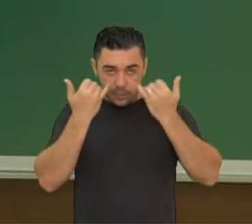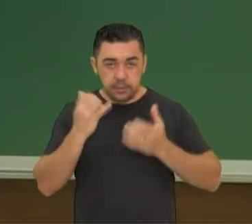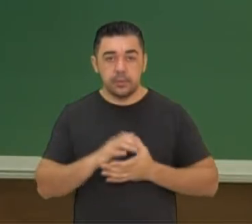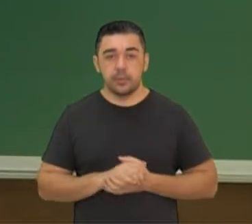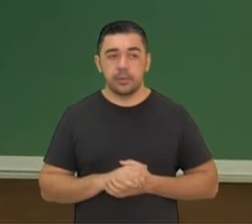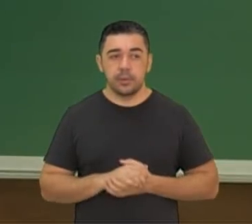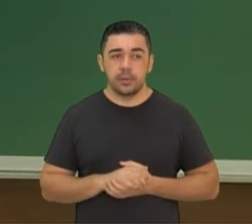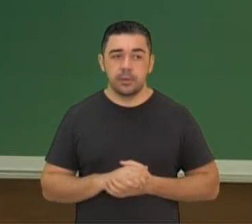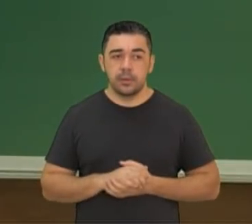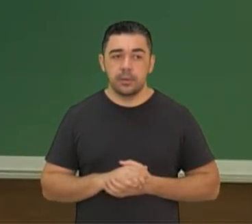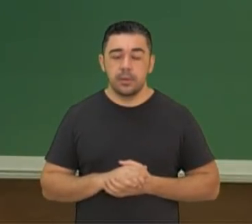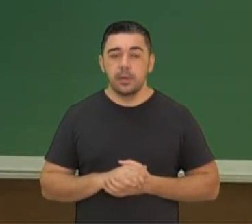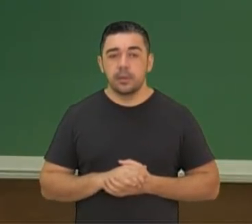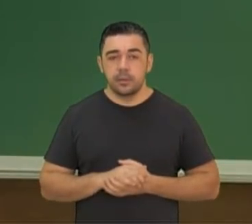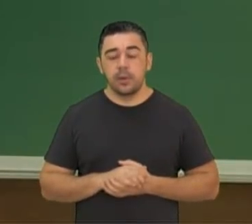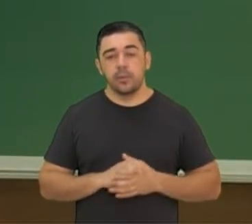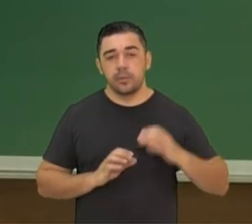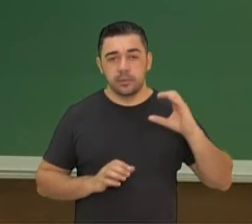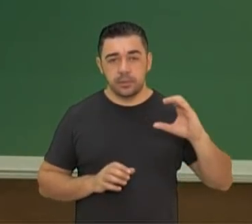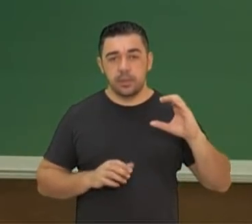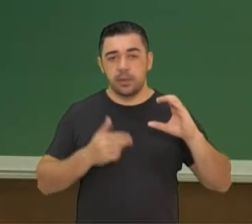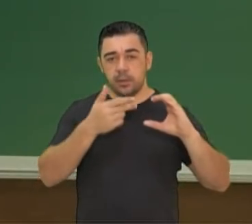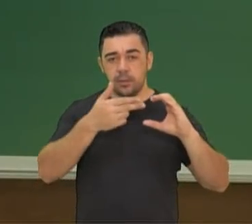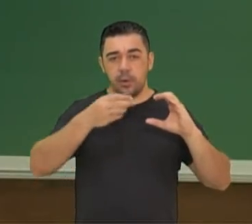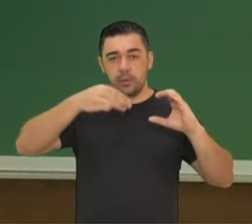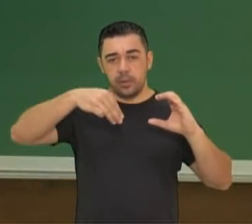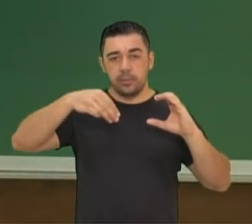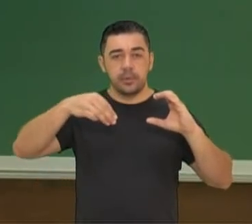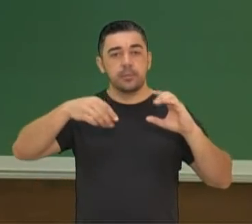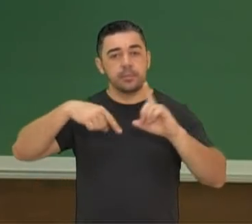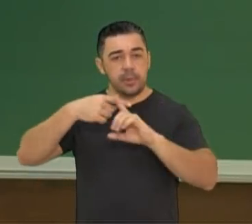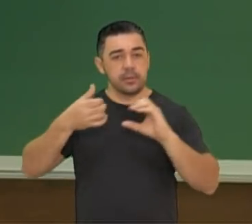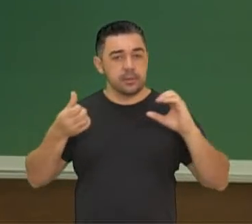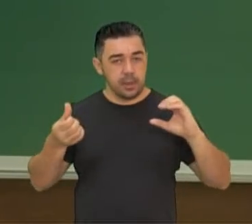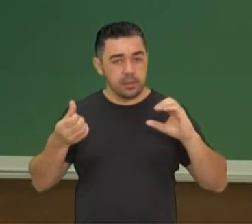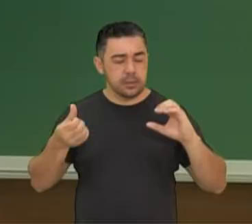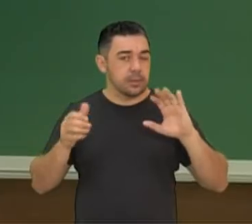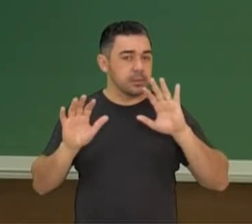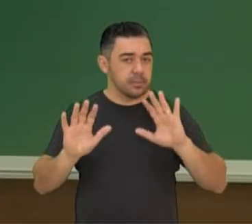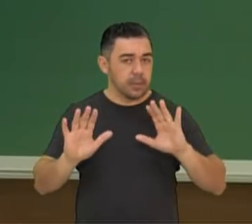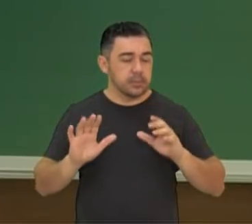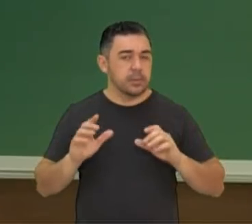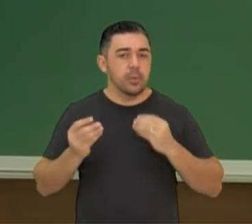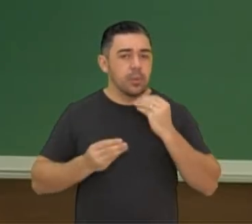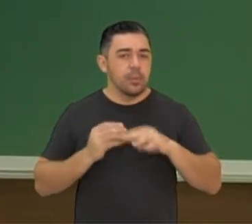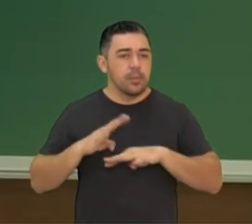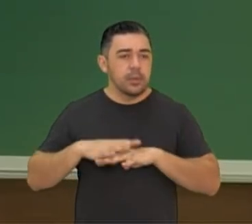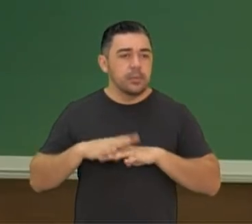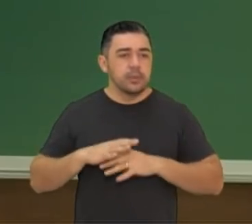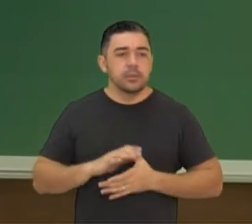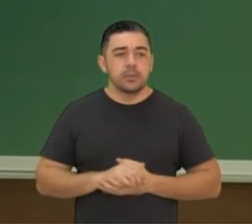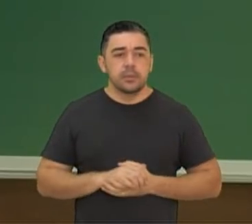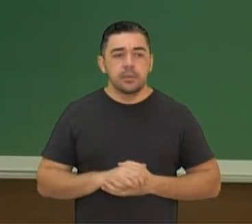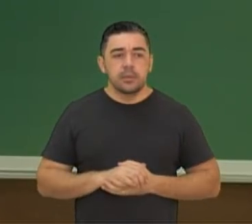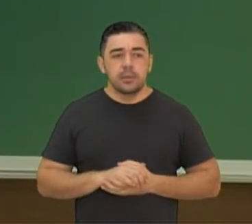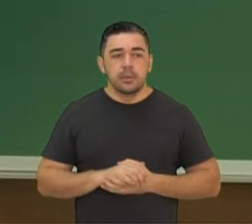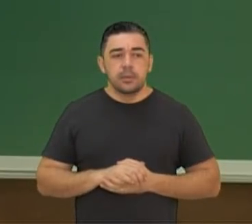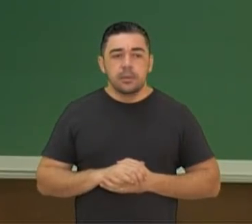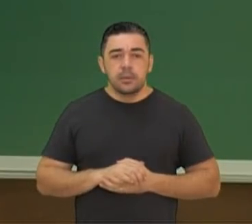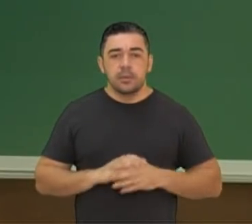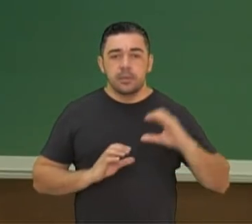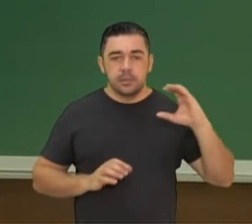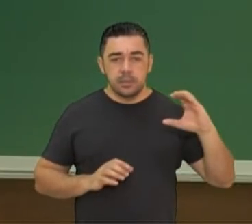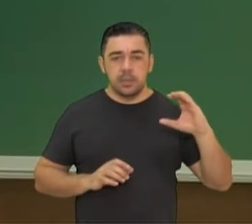que a Cláudia tem 6 anos a mais que a Melissa, então M mais 6. E a sentença matemática ficaria assim, ó.